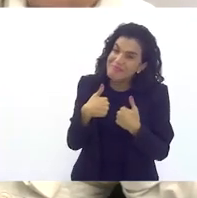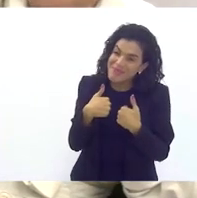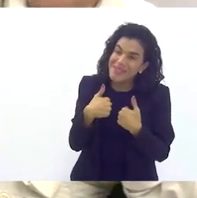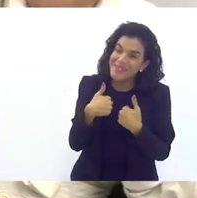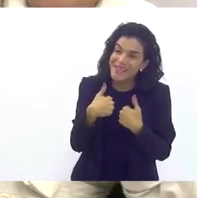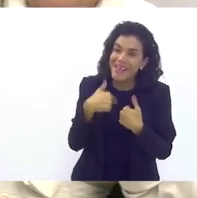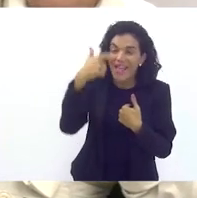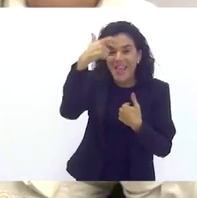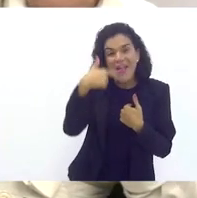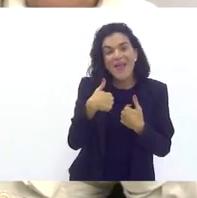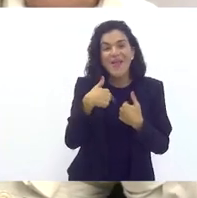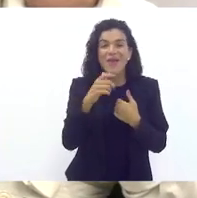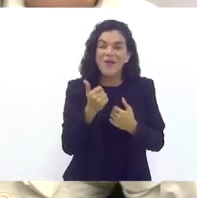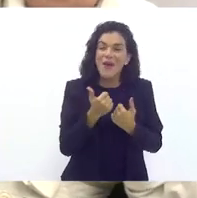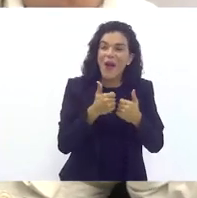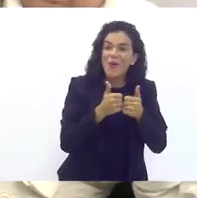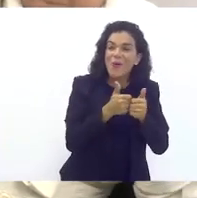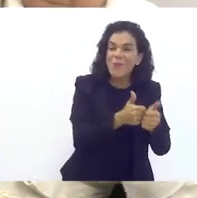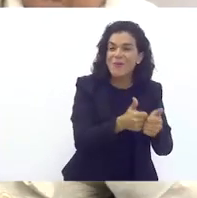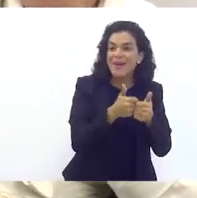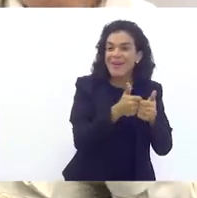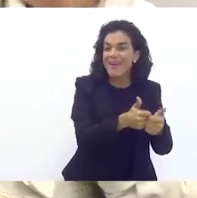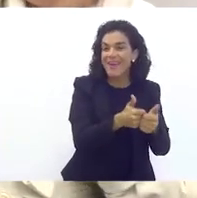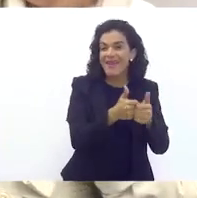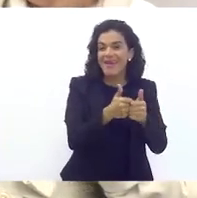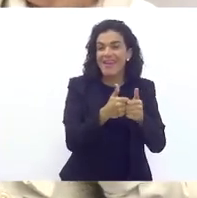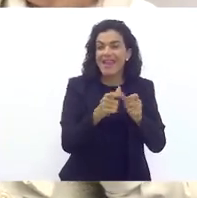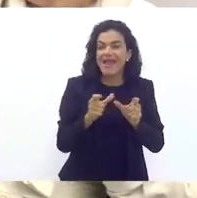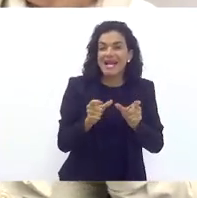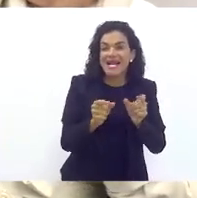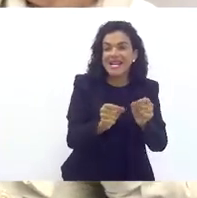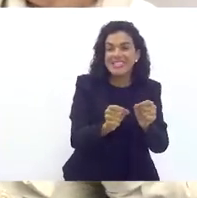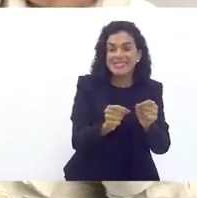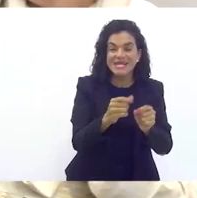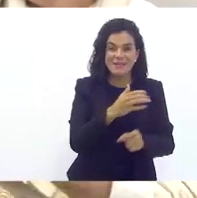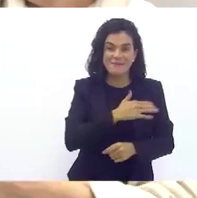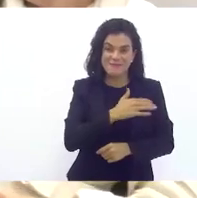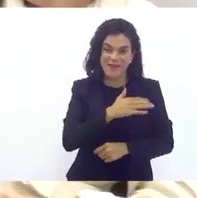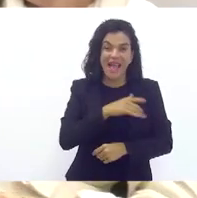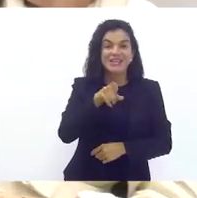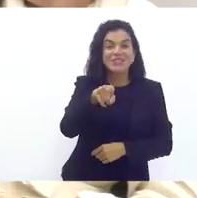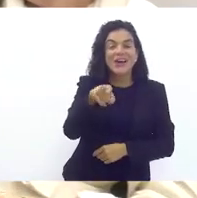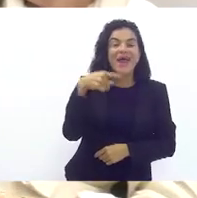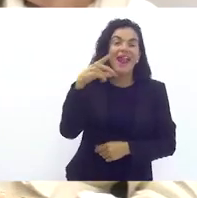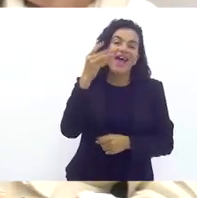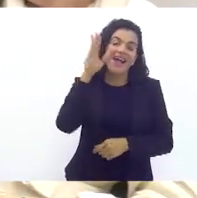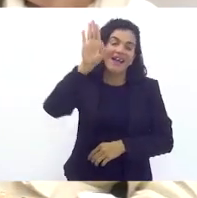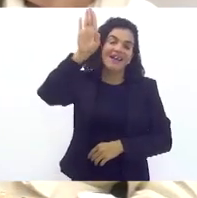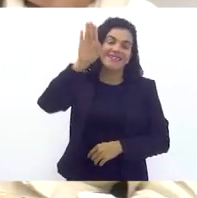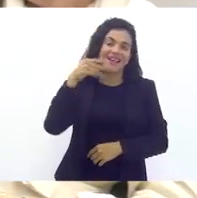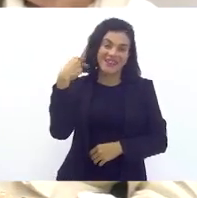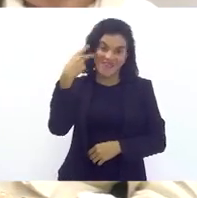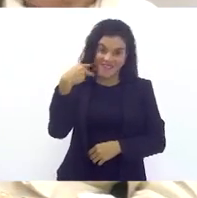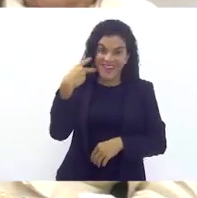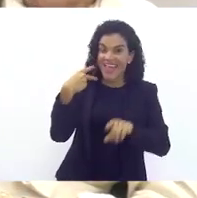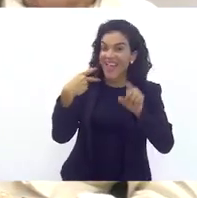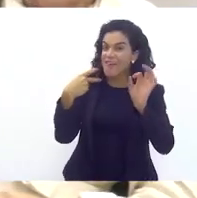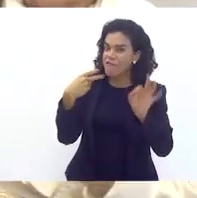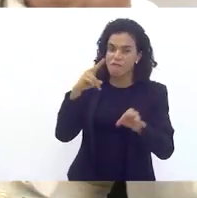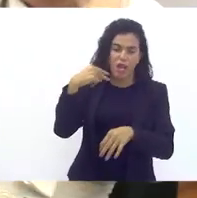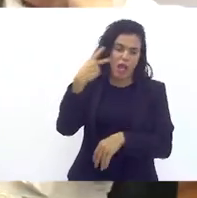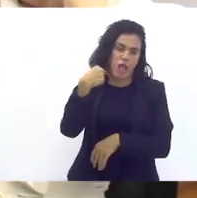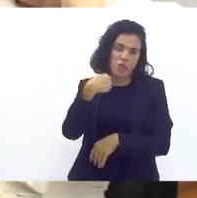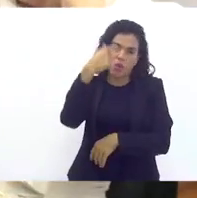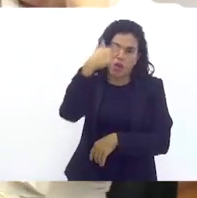caminhada do câncer de mama, era candidata à vereadora. Depois a senhora veio. Não, vereadora eu nunca